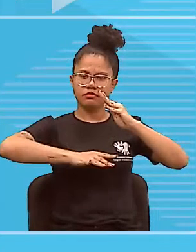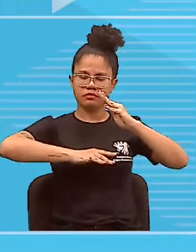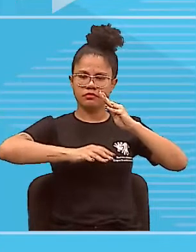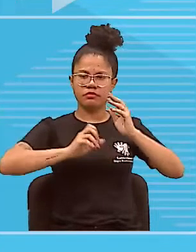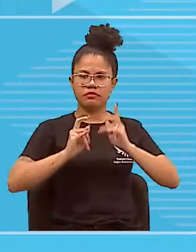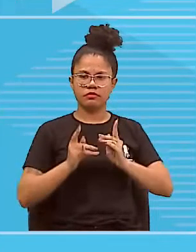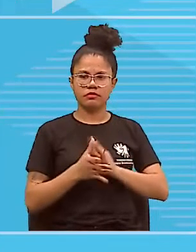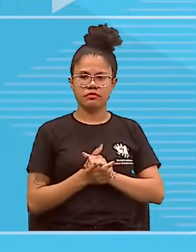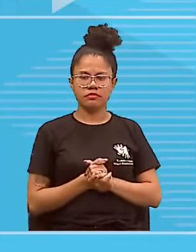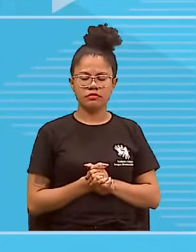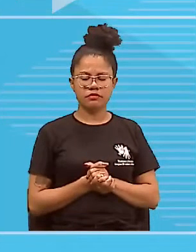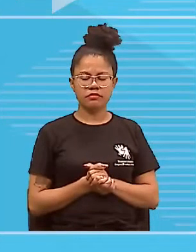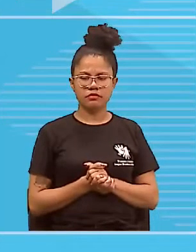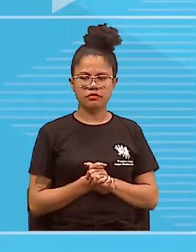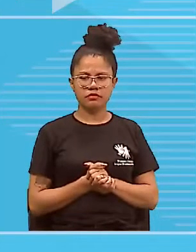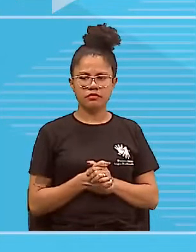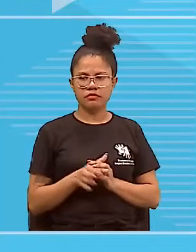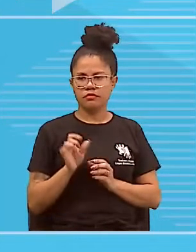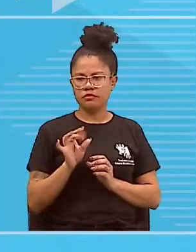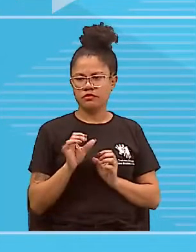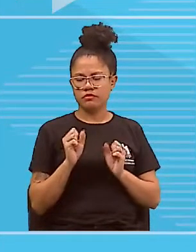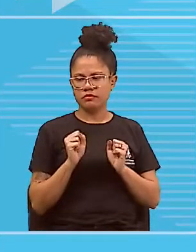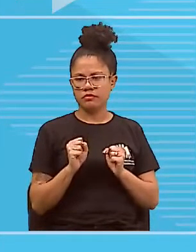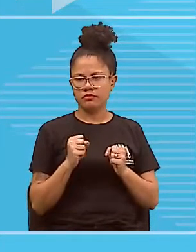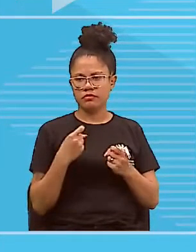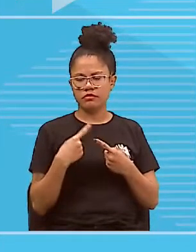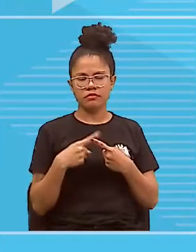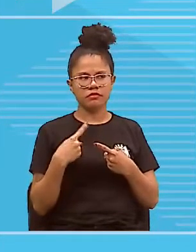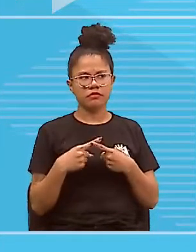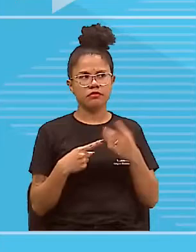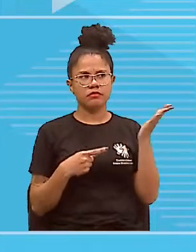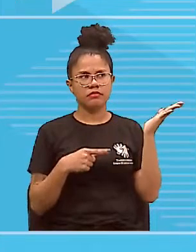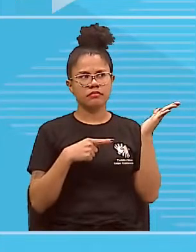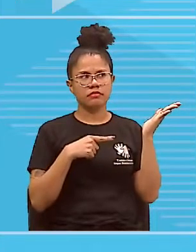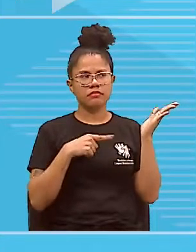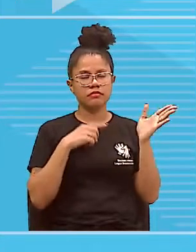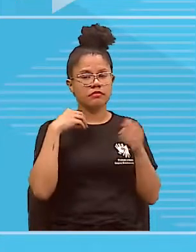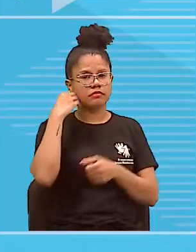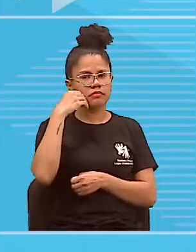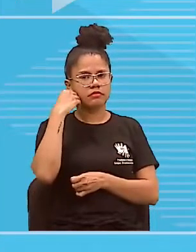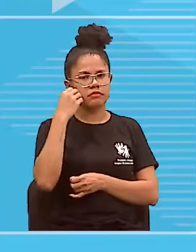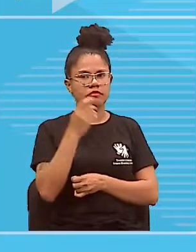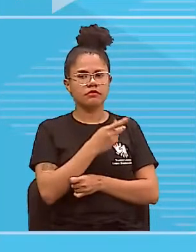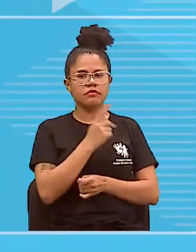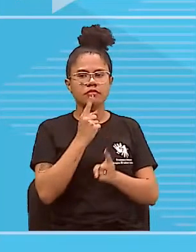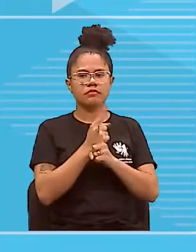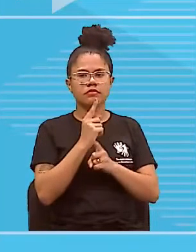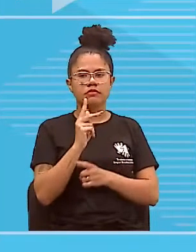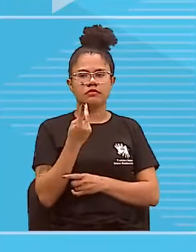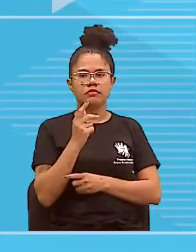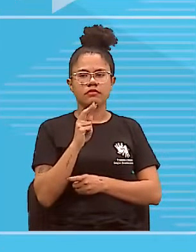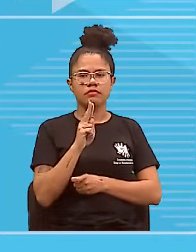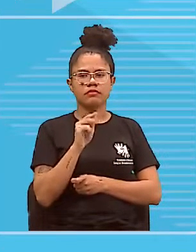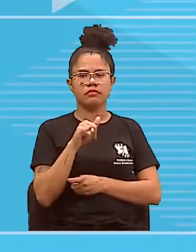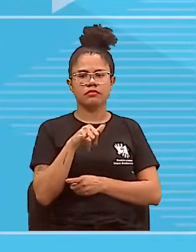então isso só é possível por conta desse fenômeno descoberto por higgings